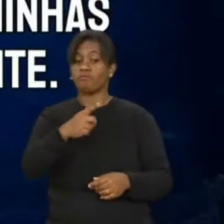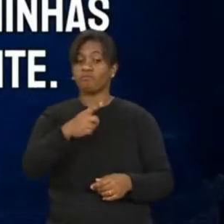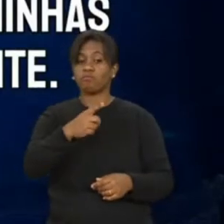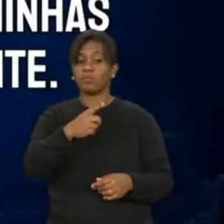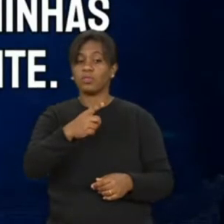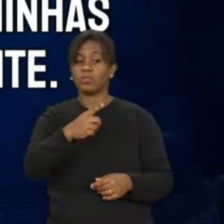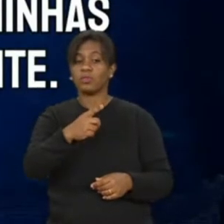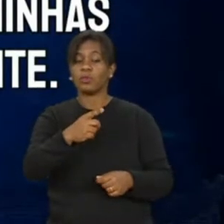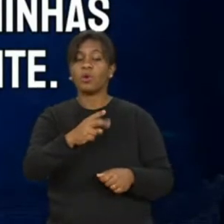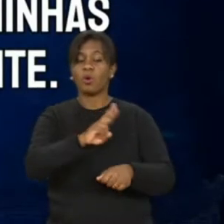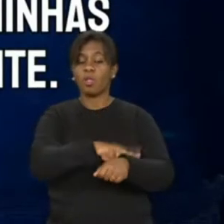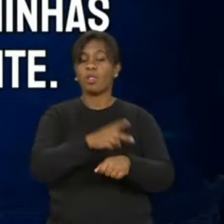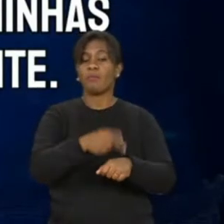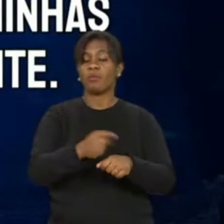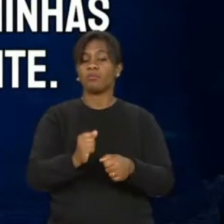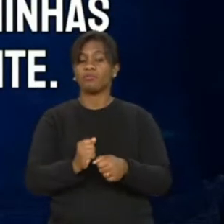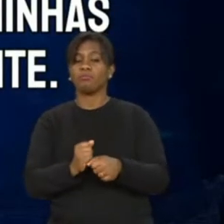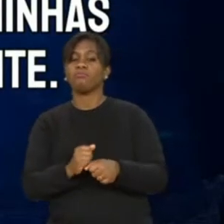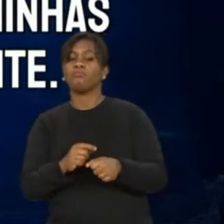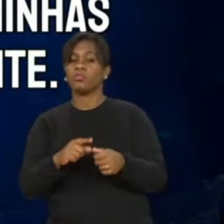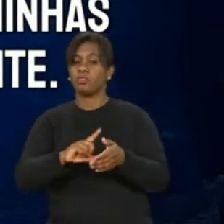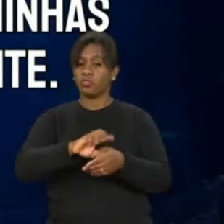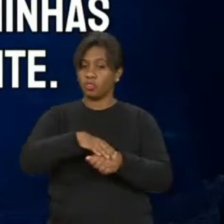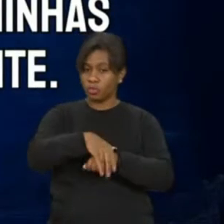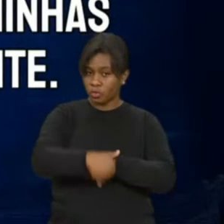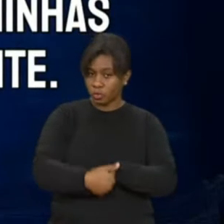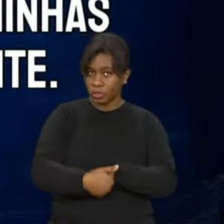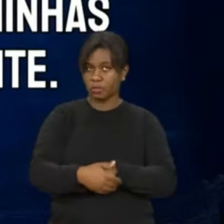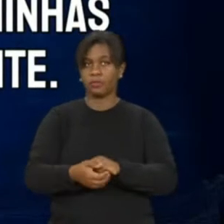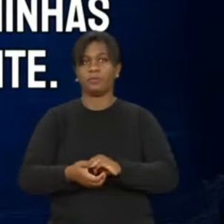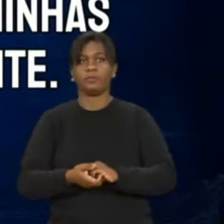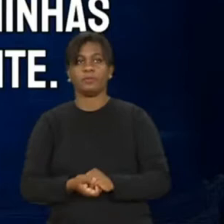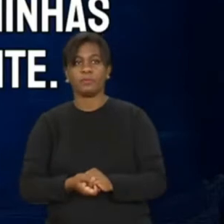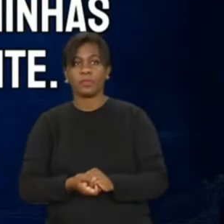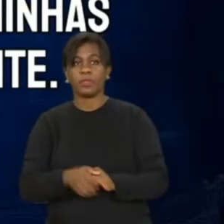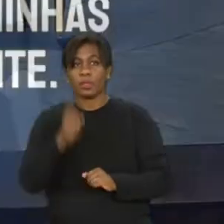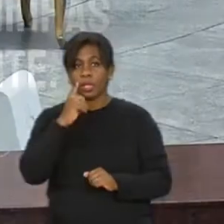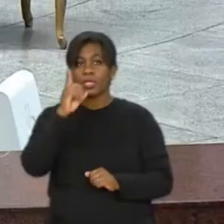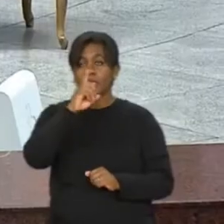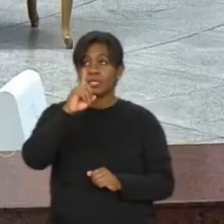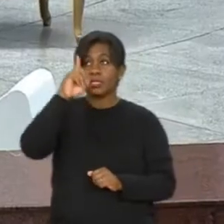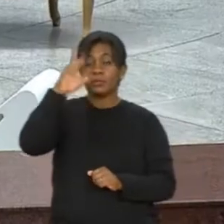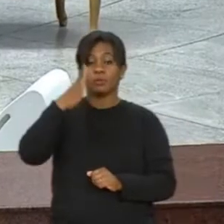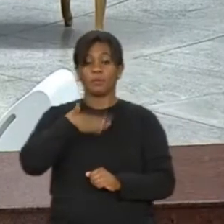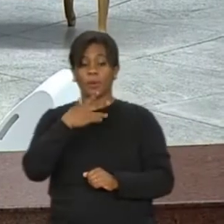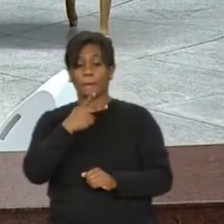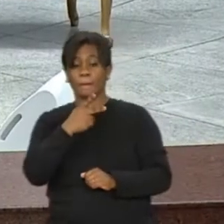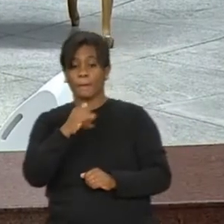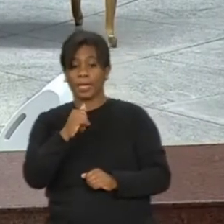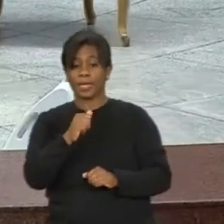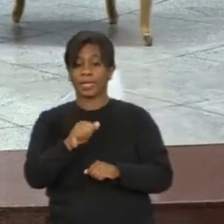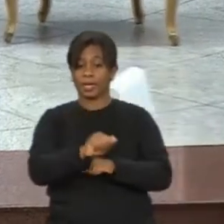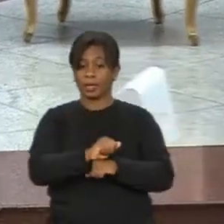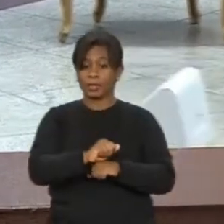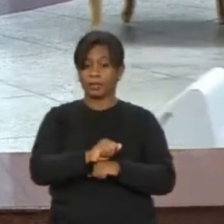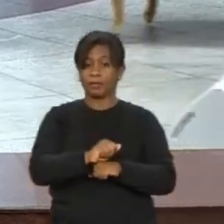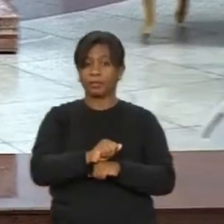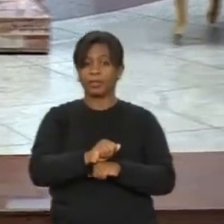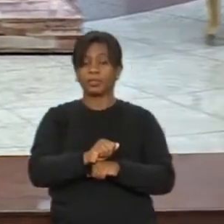Deus de Abraão e o temor de Isaac. Olha aqui para mim, me deu um temor quando eu li isso